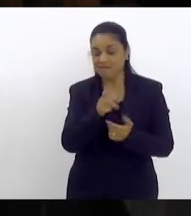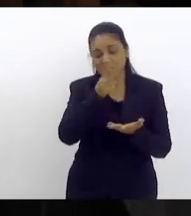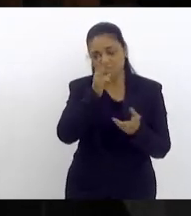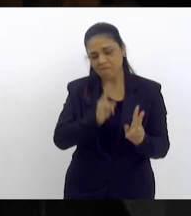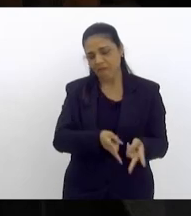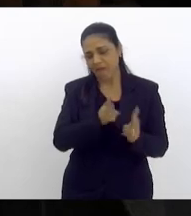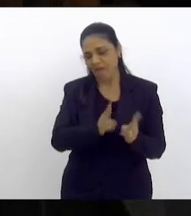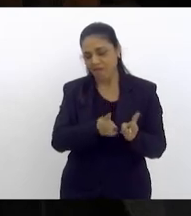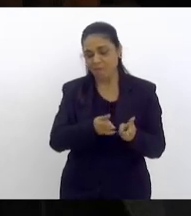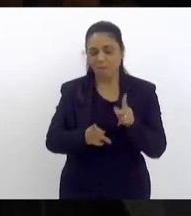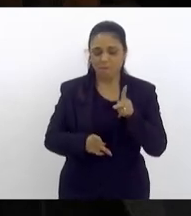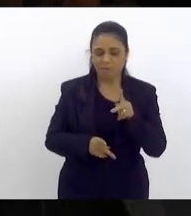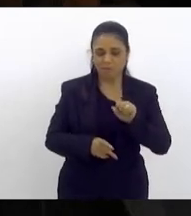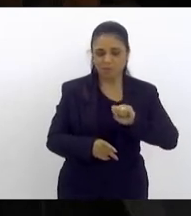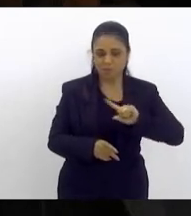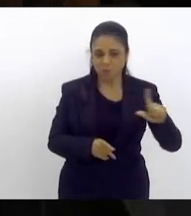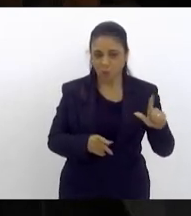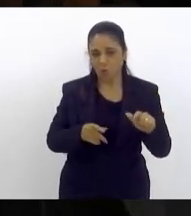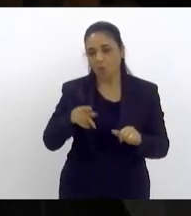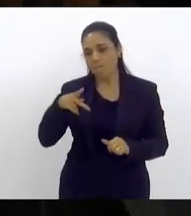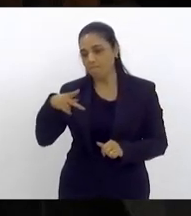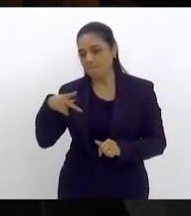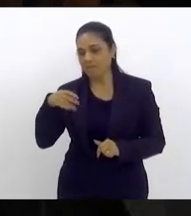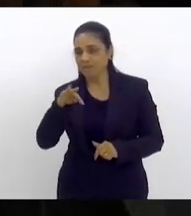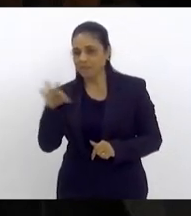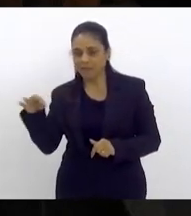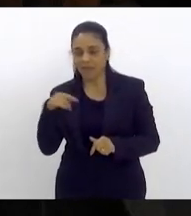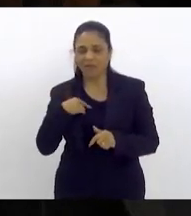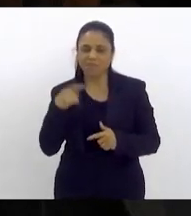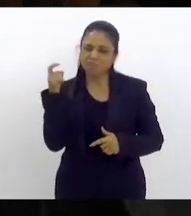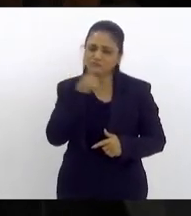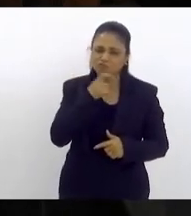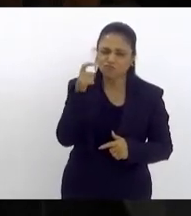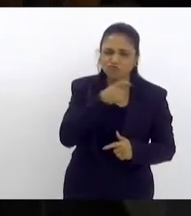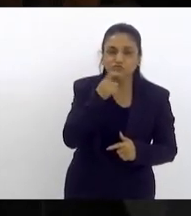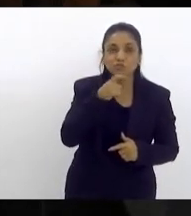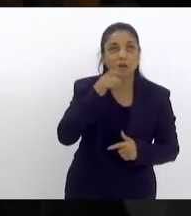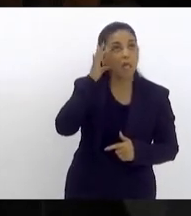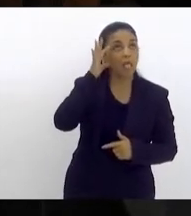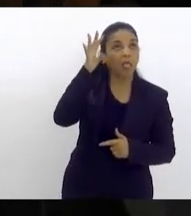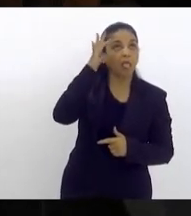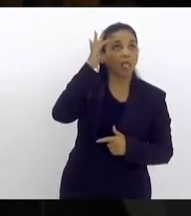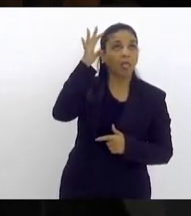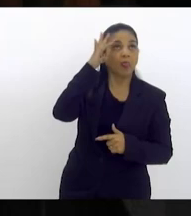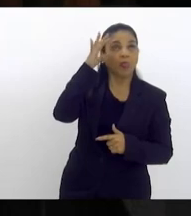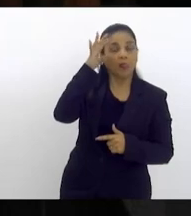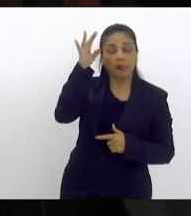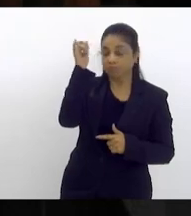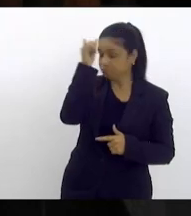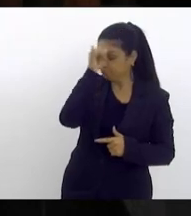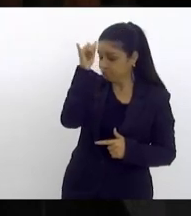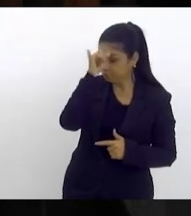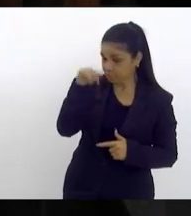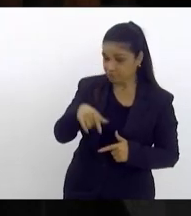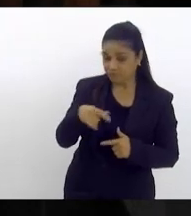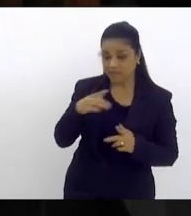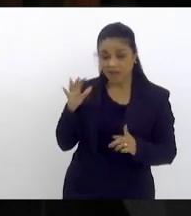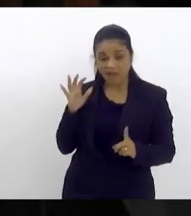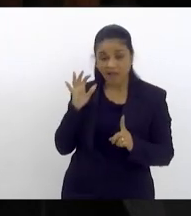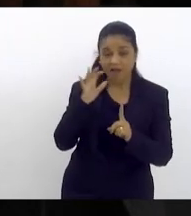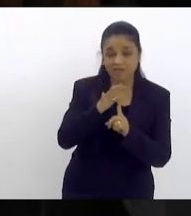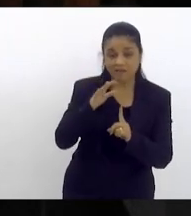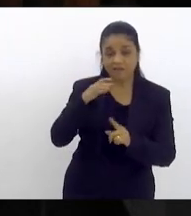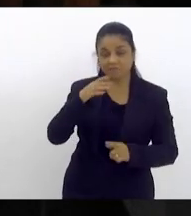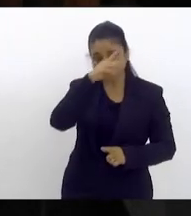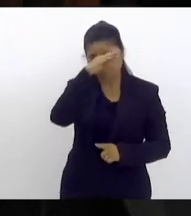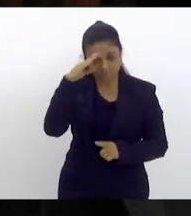o mesmo modo operante a quantidade de bravata de mentira já alucinações que eu escuto aqui de simplesmente atacar o presidente bolsonaro